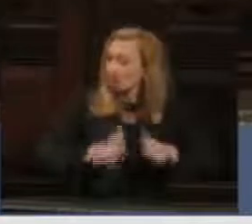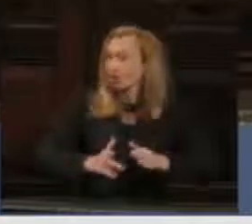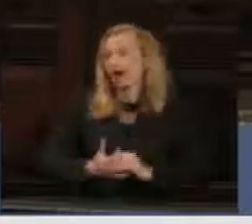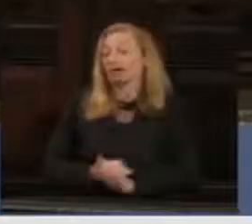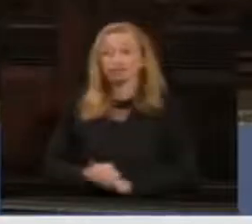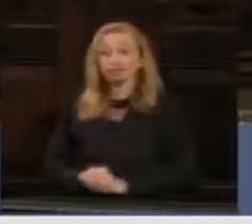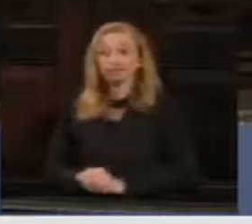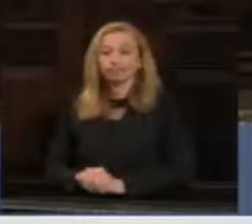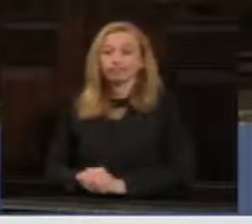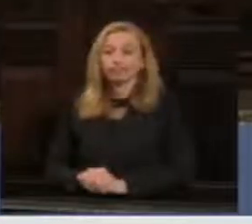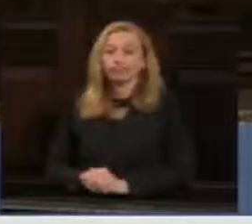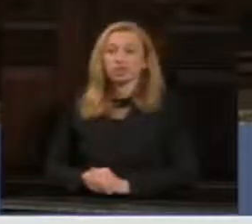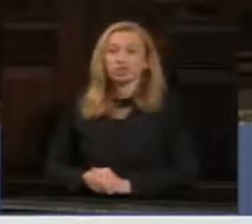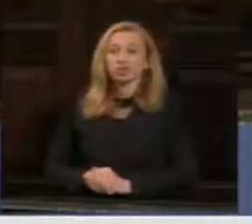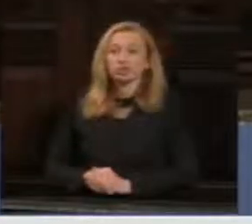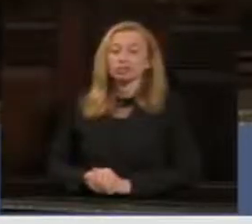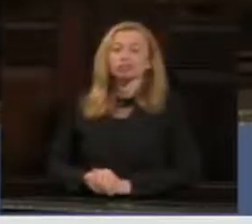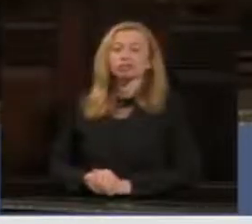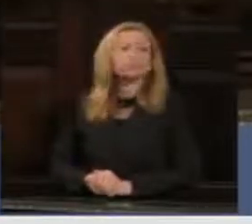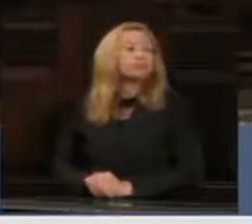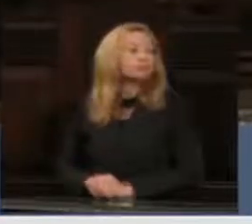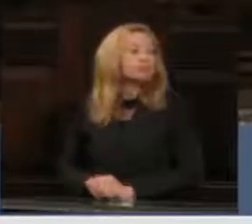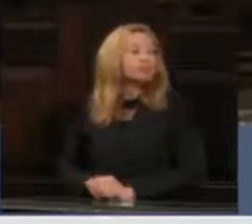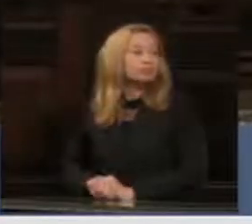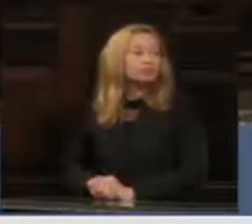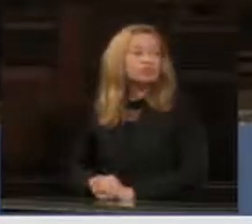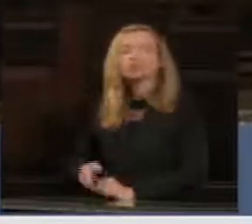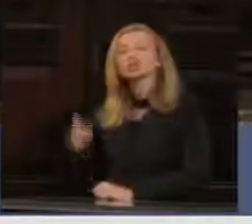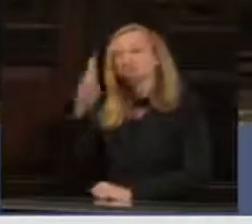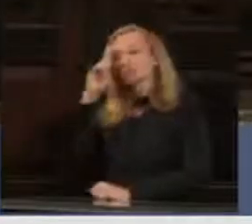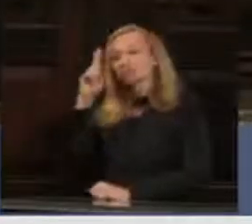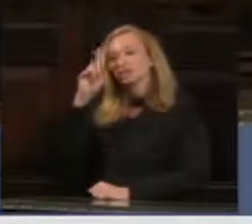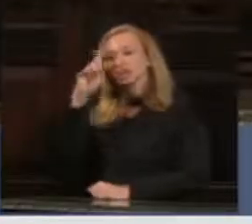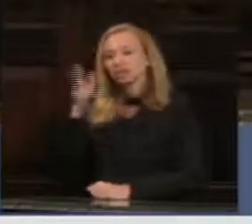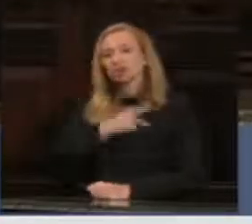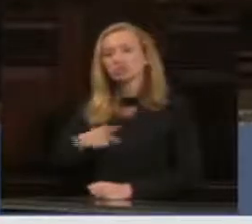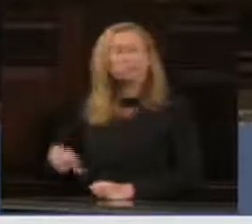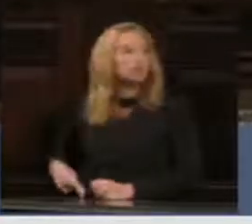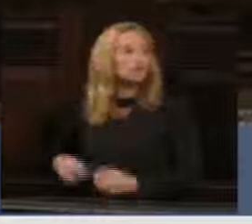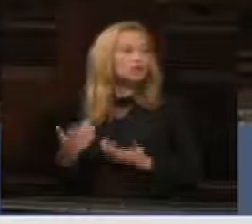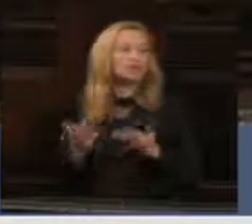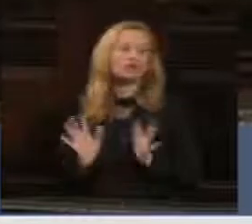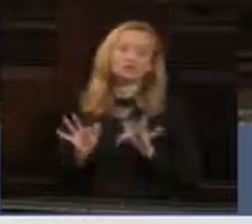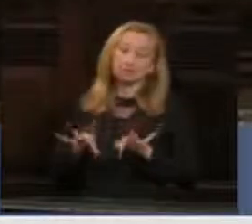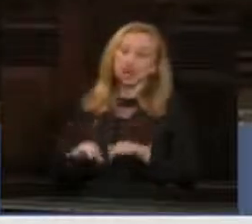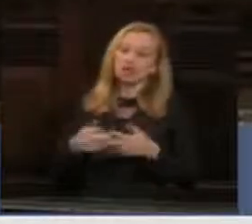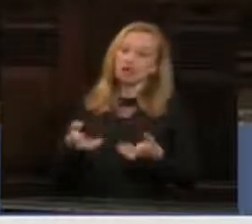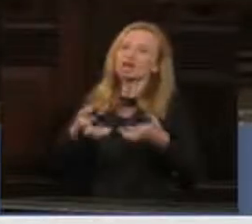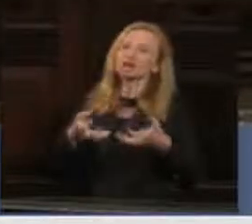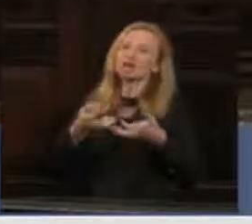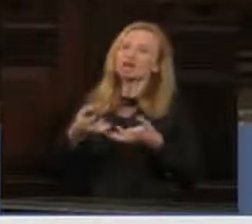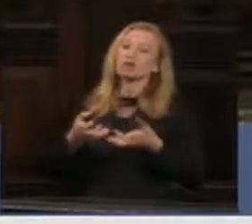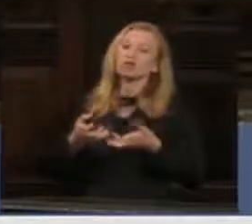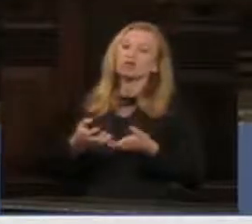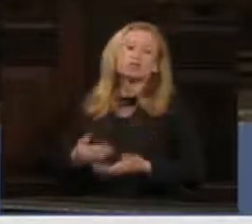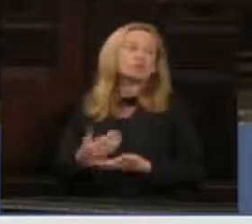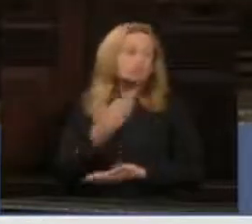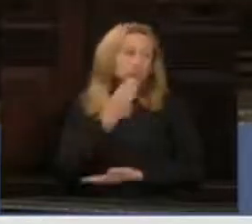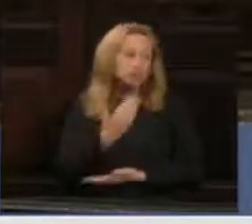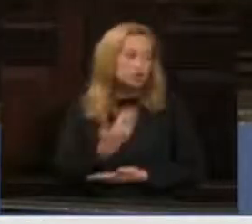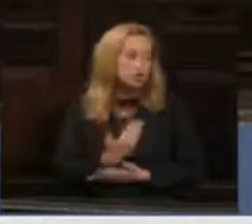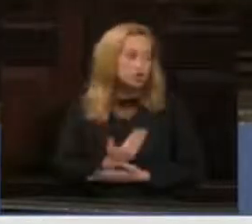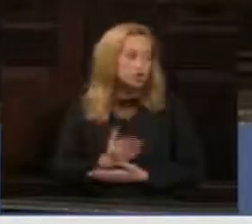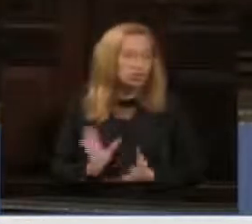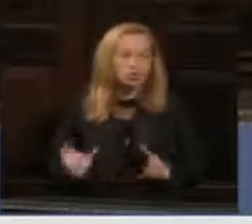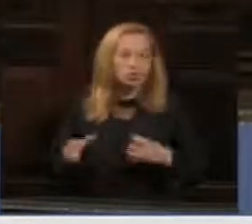que não se faça isso por atropelo. Senhor presidente, para terminar, eu quero deixar um apelo à